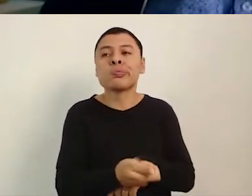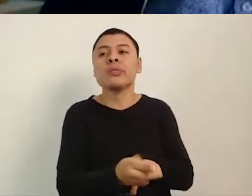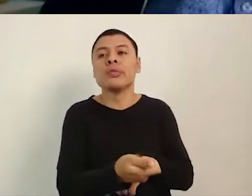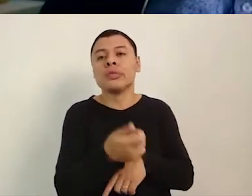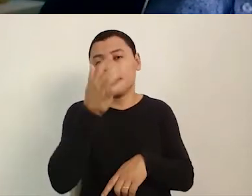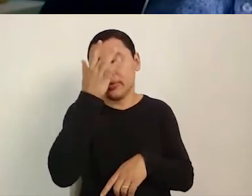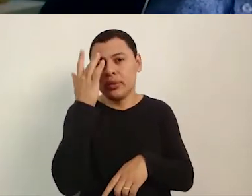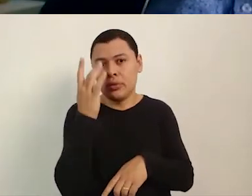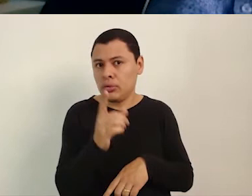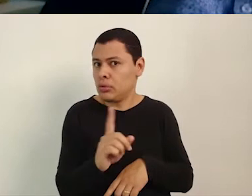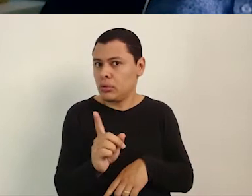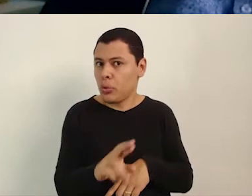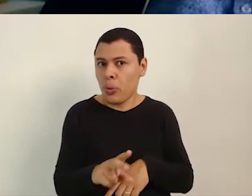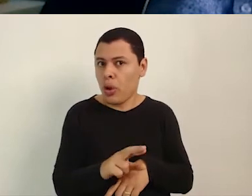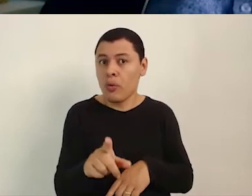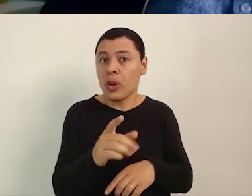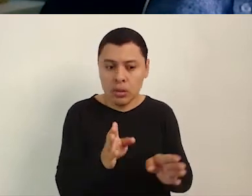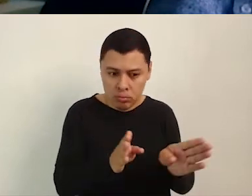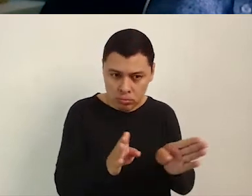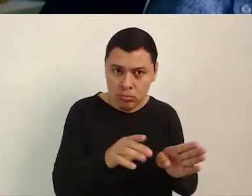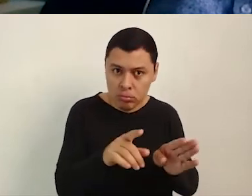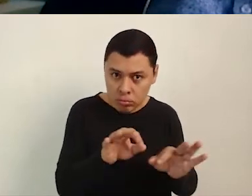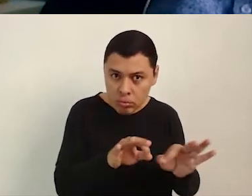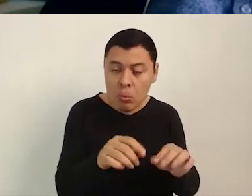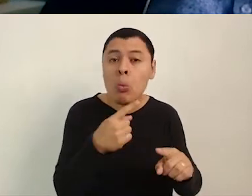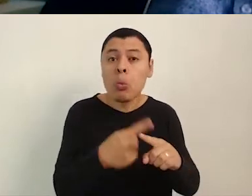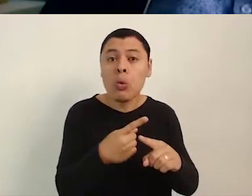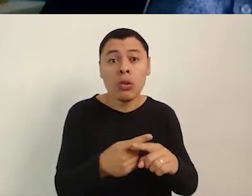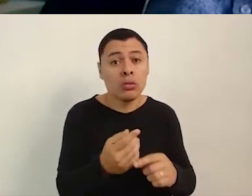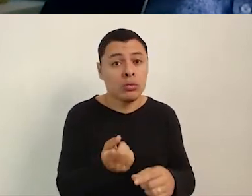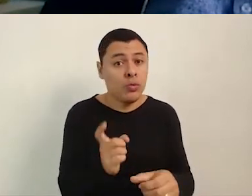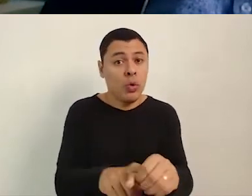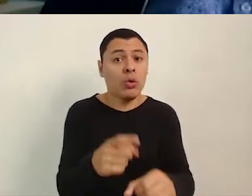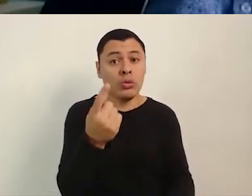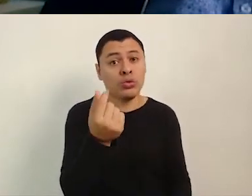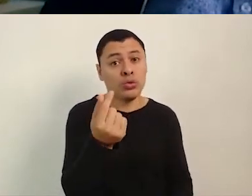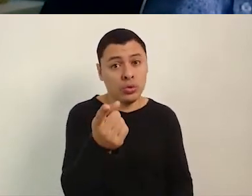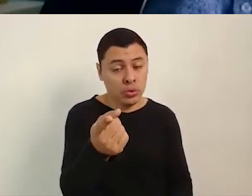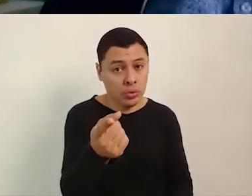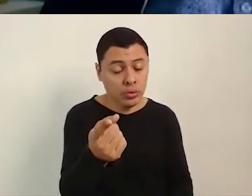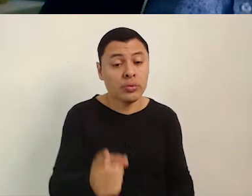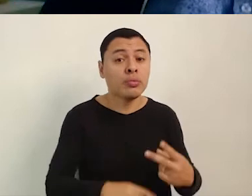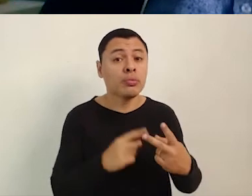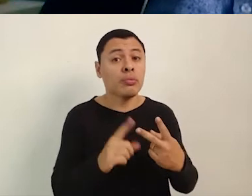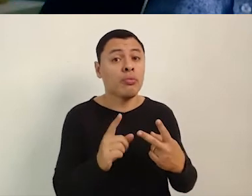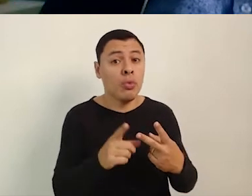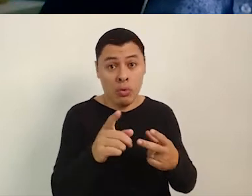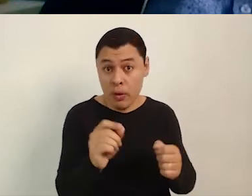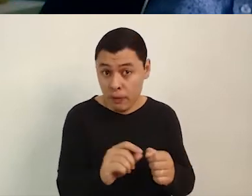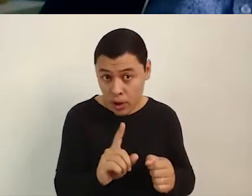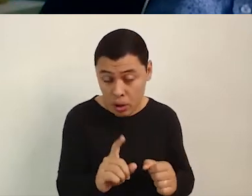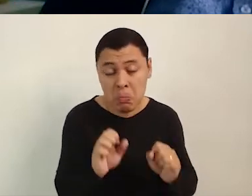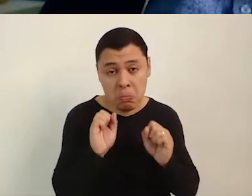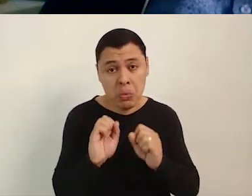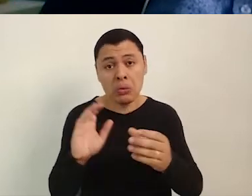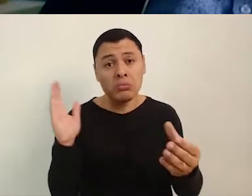nesse sentido. A acessibilidade você faz porque, vai te dar retorno financeiro, certeza, e 2, se você não fizer, você corre o